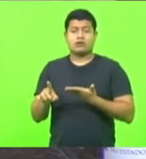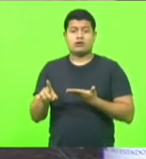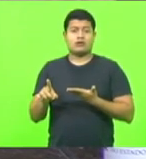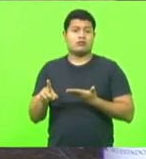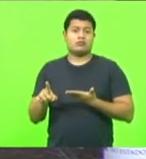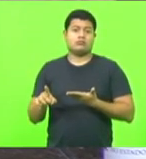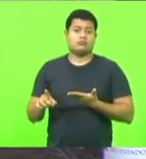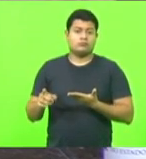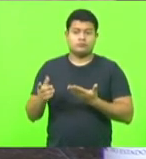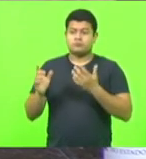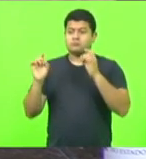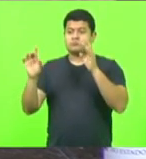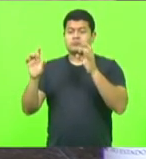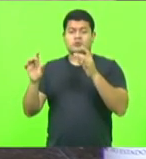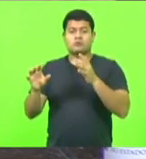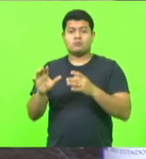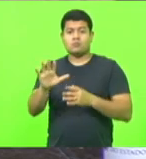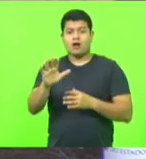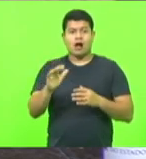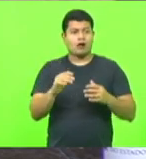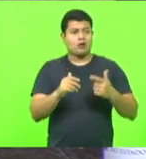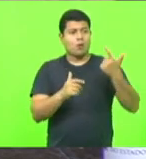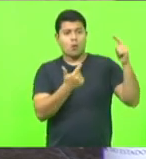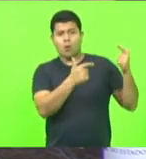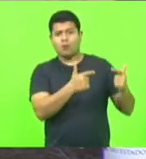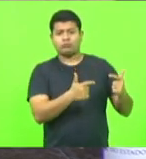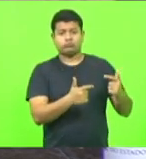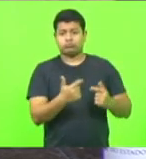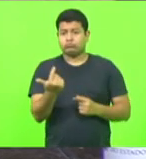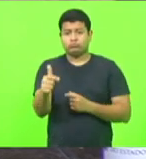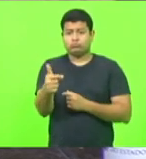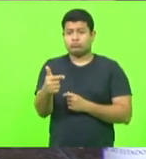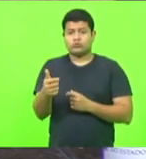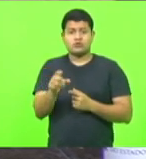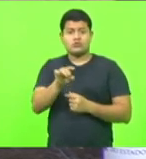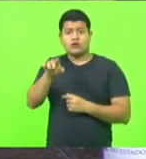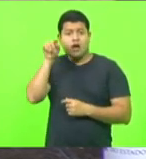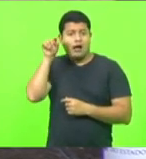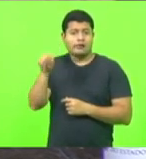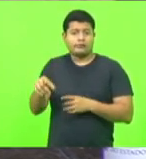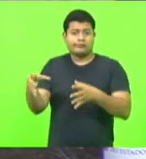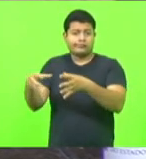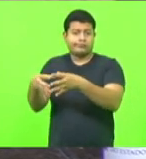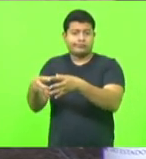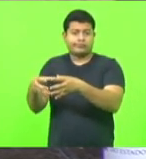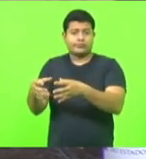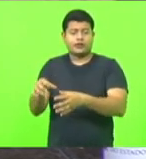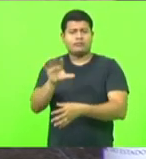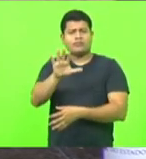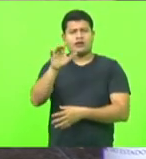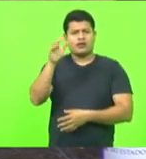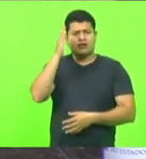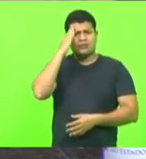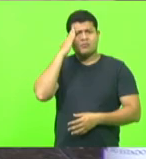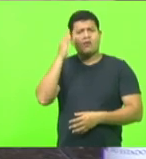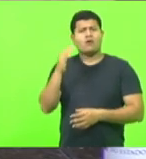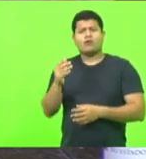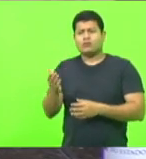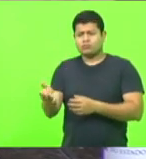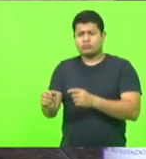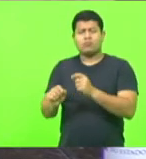privilégio que ninguém tem, só eles. E sabem por quê que eles ficam tanto tempo fechado?